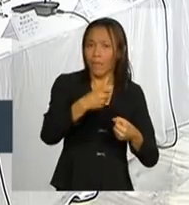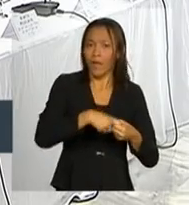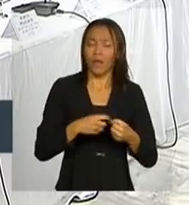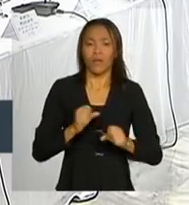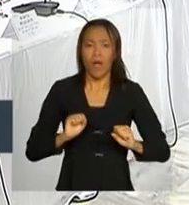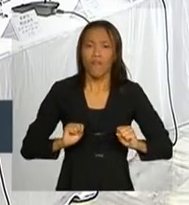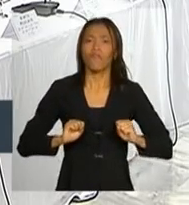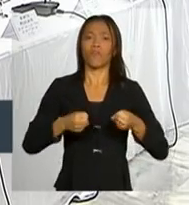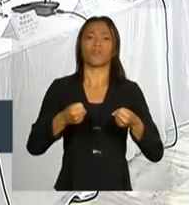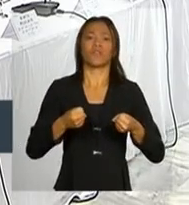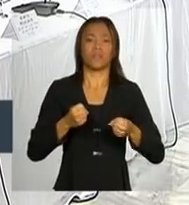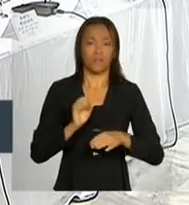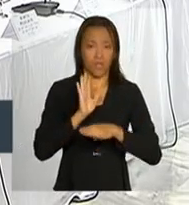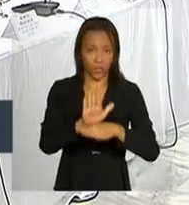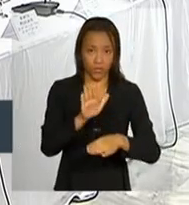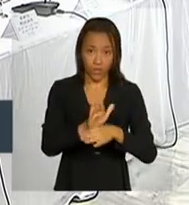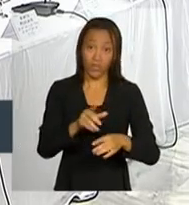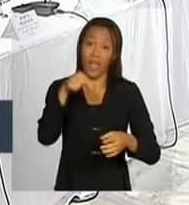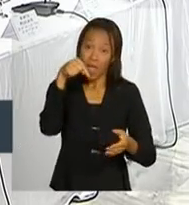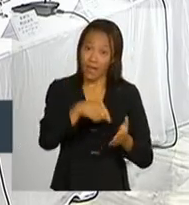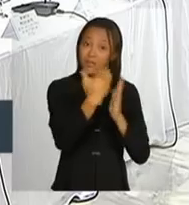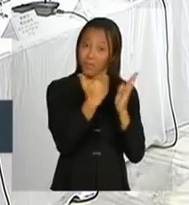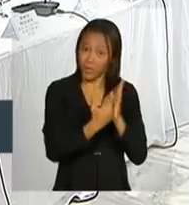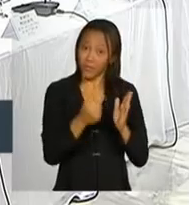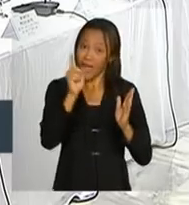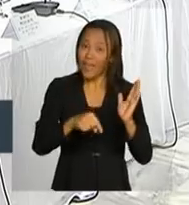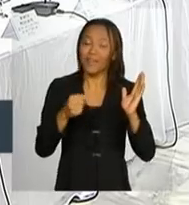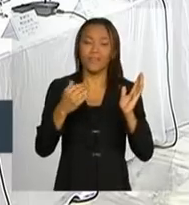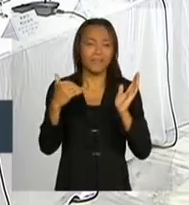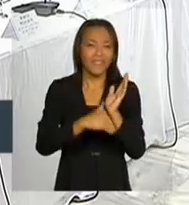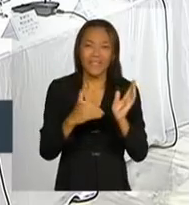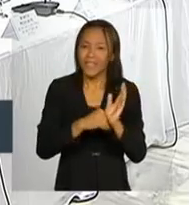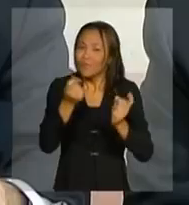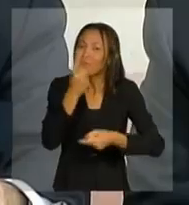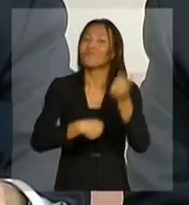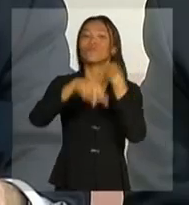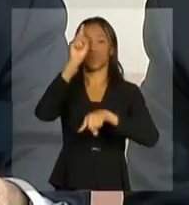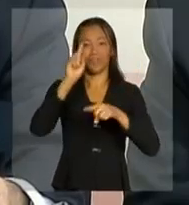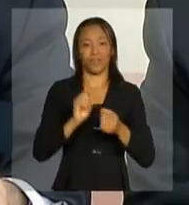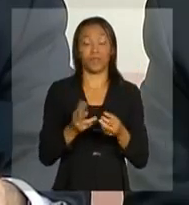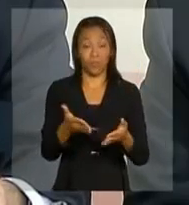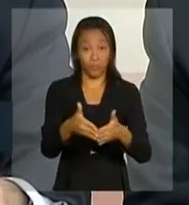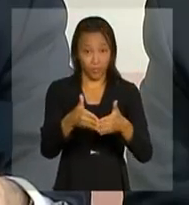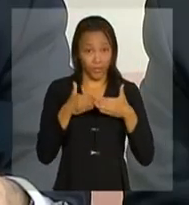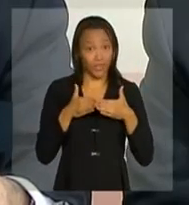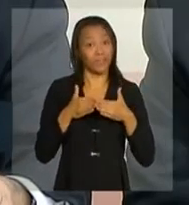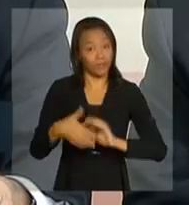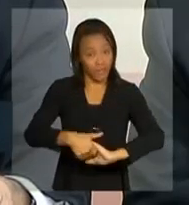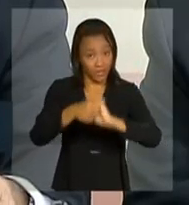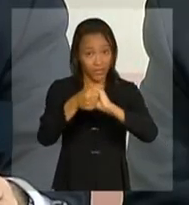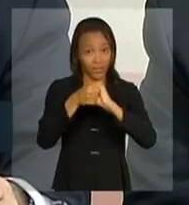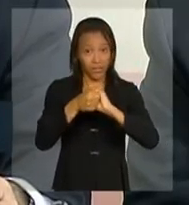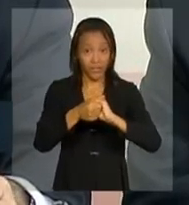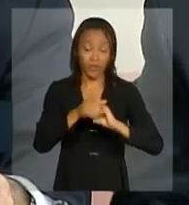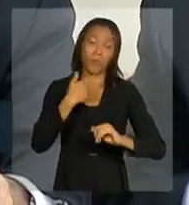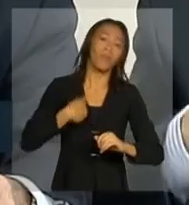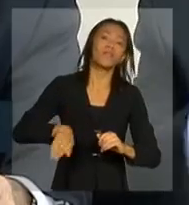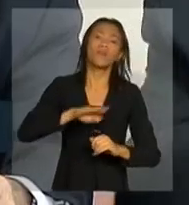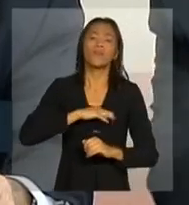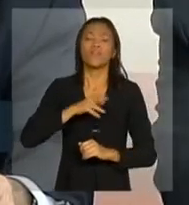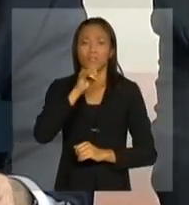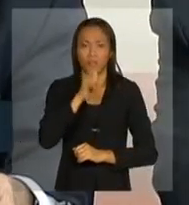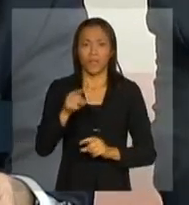plano guarda e para nós ele pode ser o segredo do seu sucesso. Por isso essa saudação e para nós a